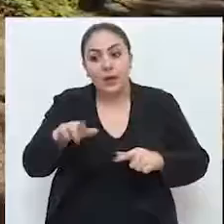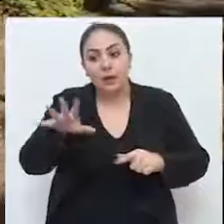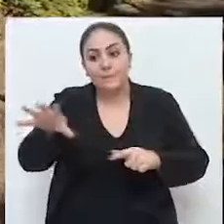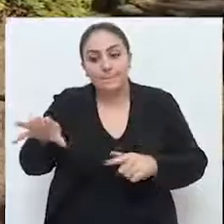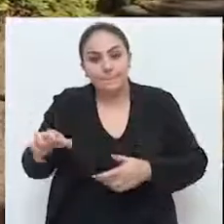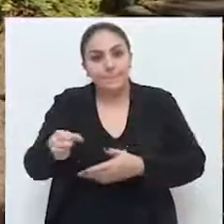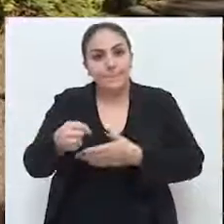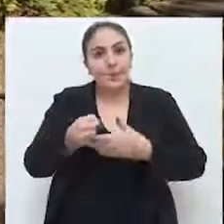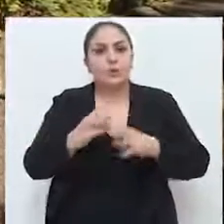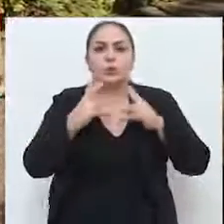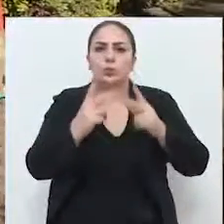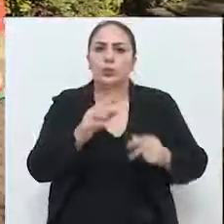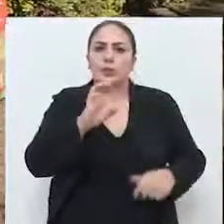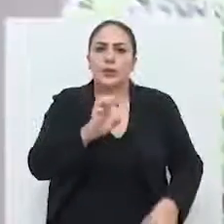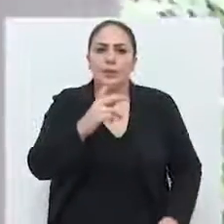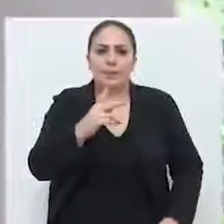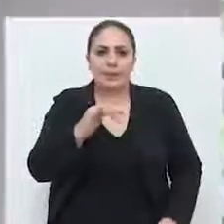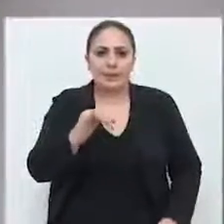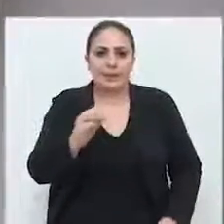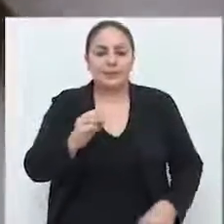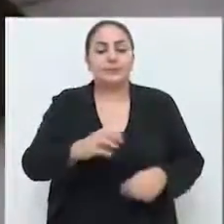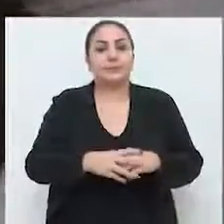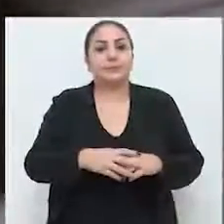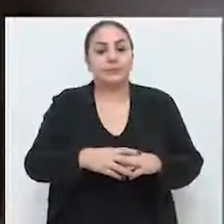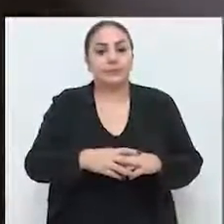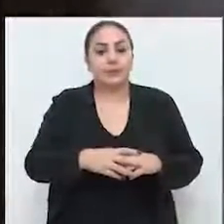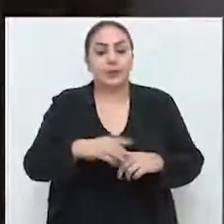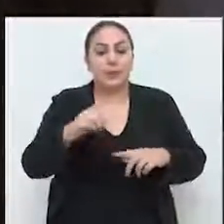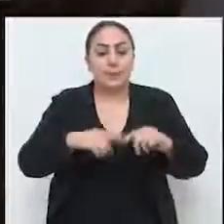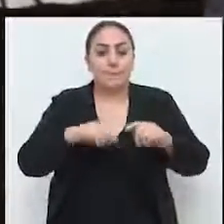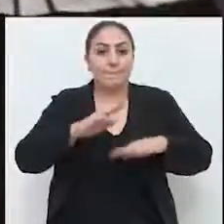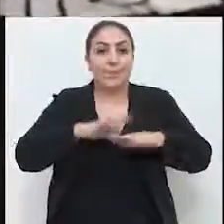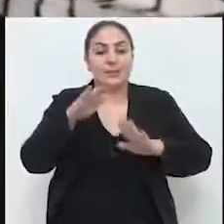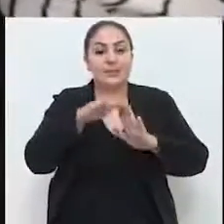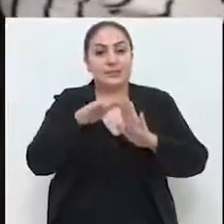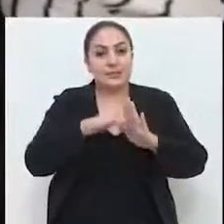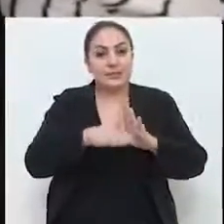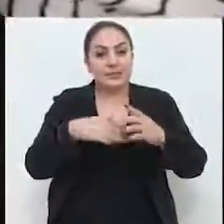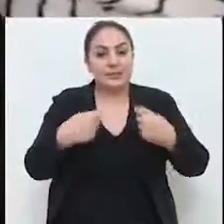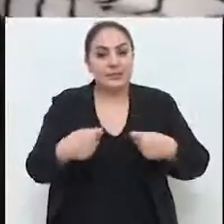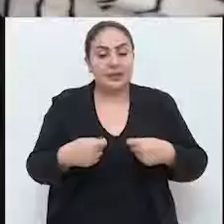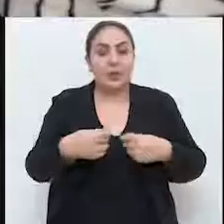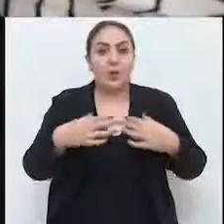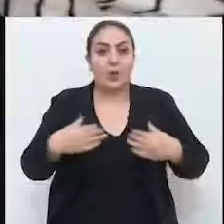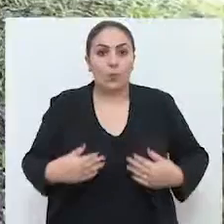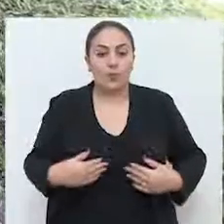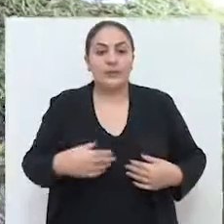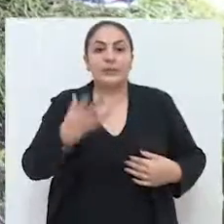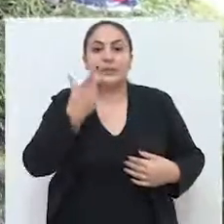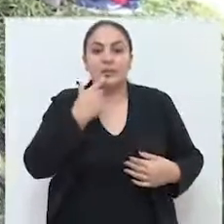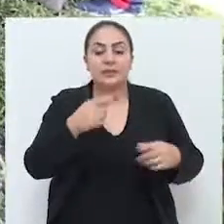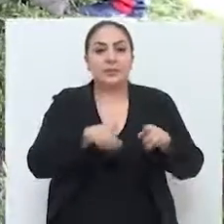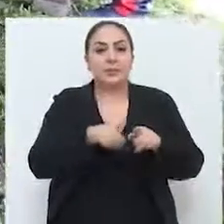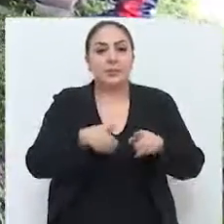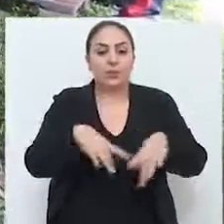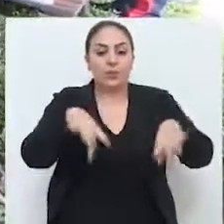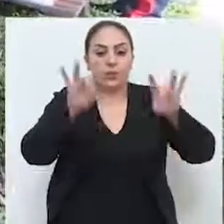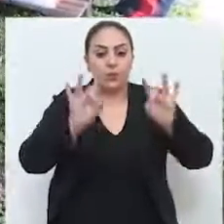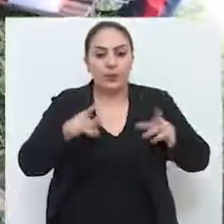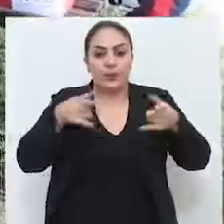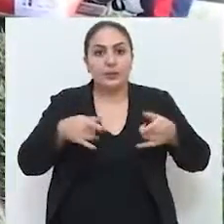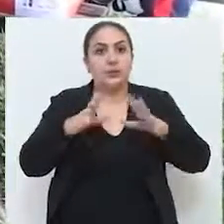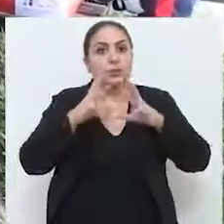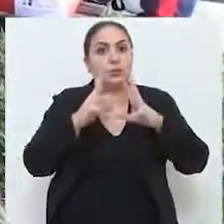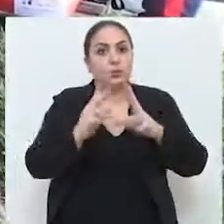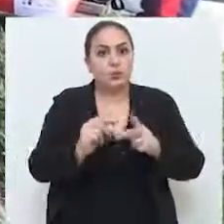pegam equipados com todo o EPI. Os itens mais necessários são roupas de crianças e cobertores, mas todas as